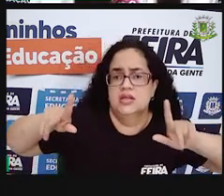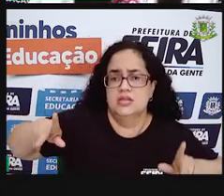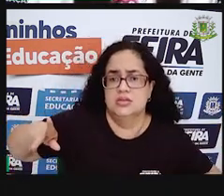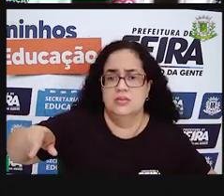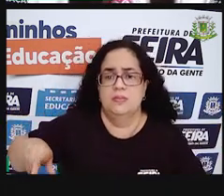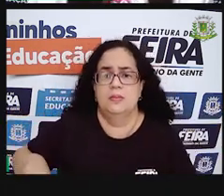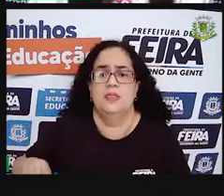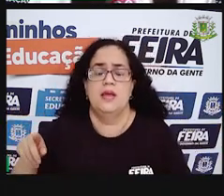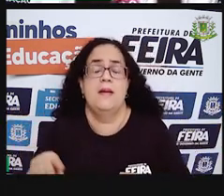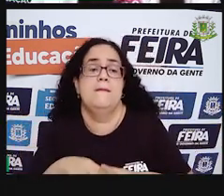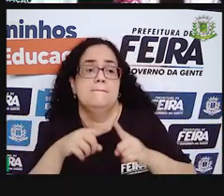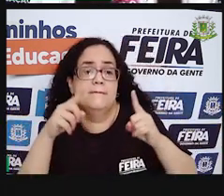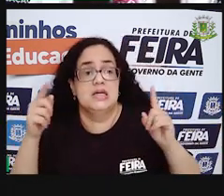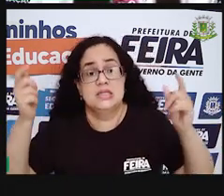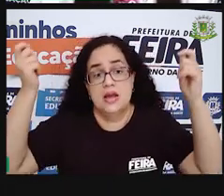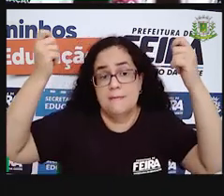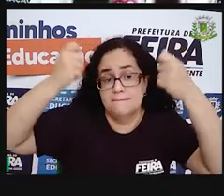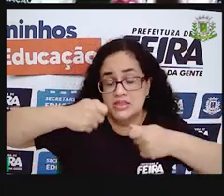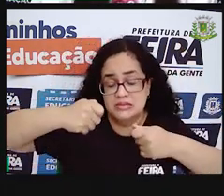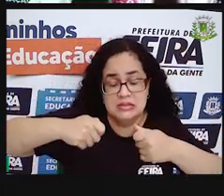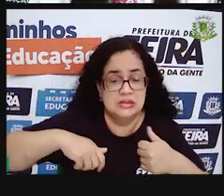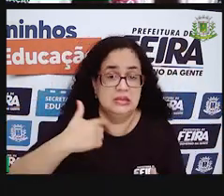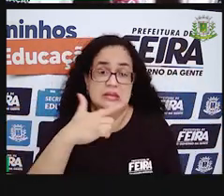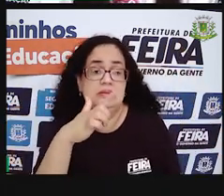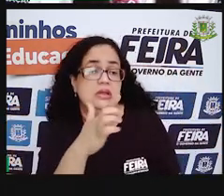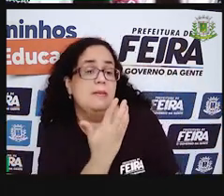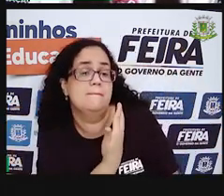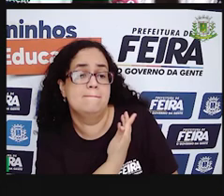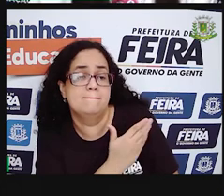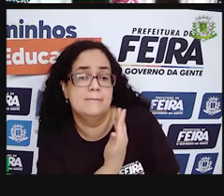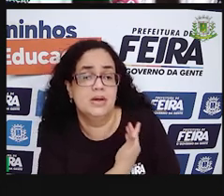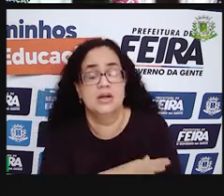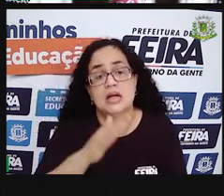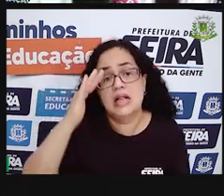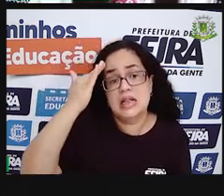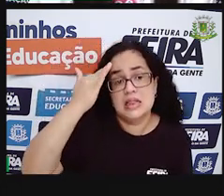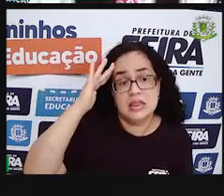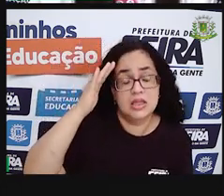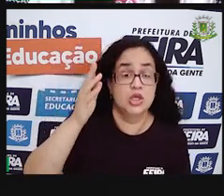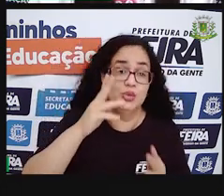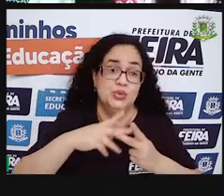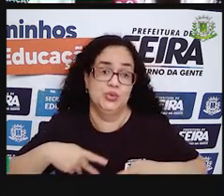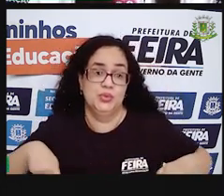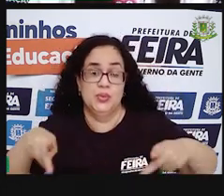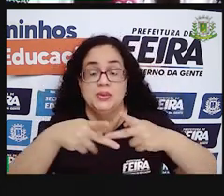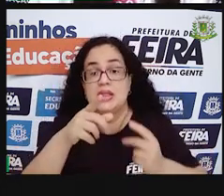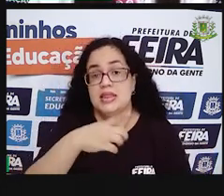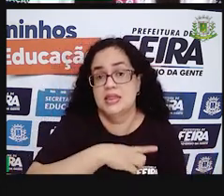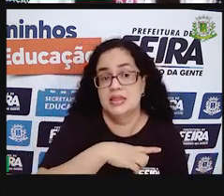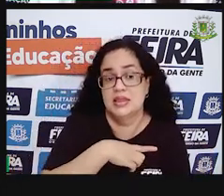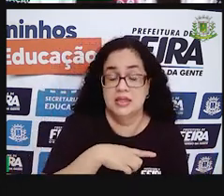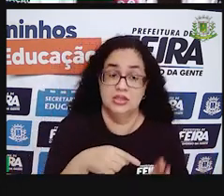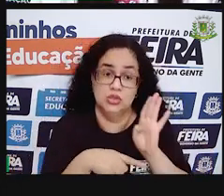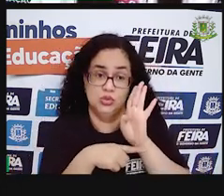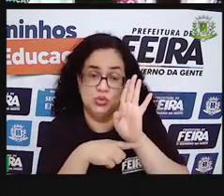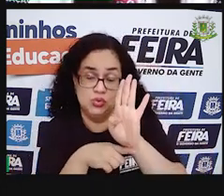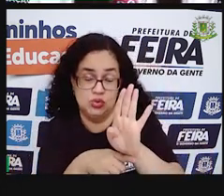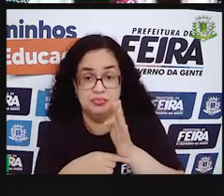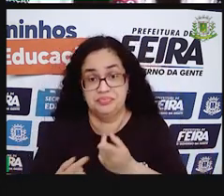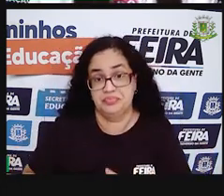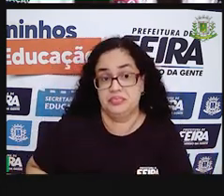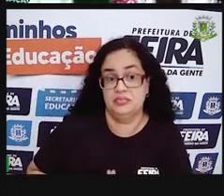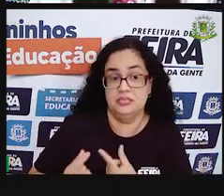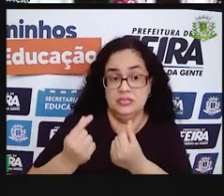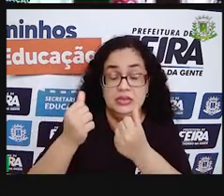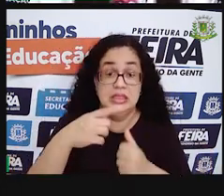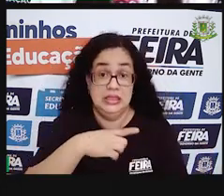motivos, mas que precisam ser desconstruídas para entendermos que todo o povo tem a sua contribuição, a sua riqueza e